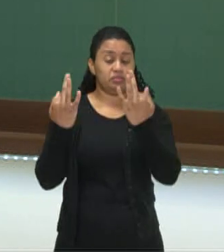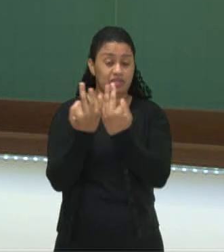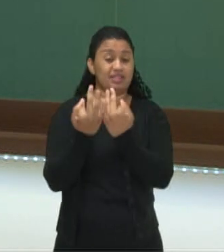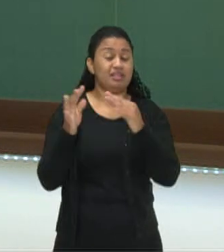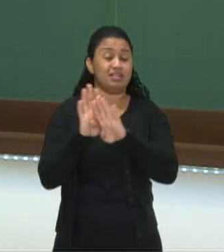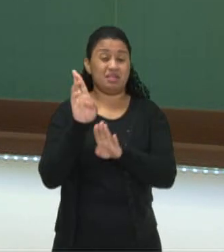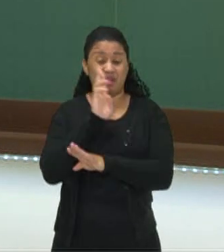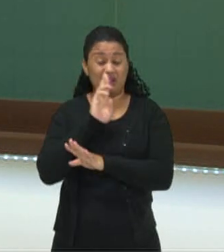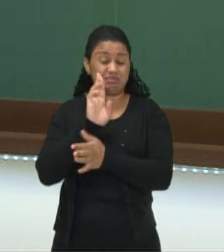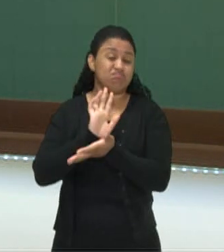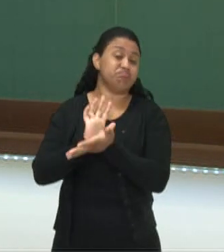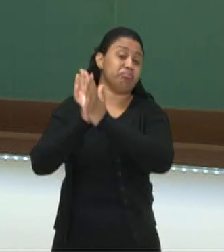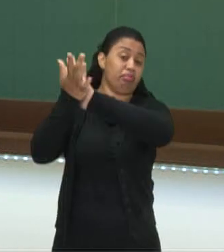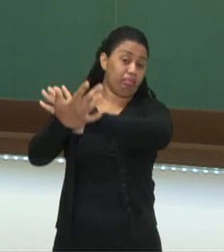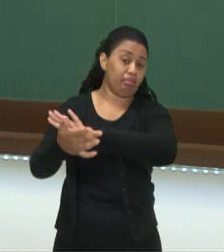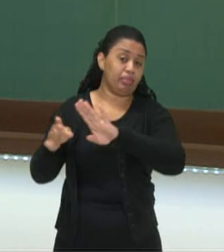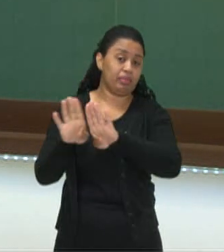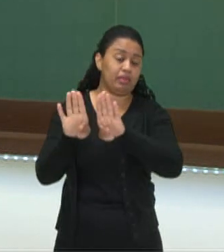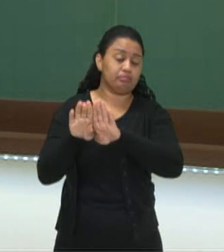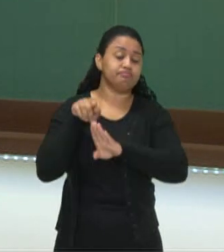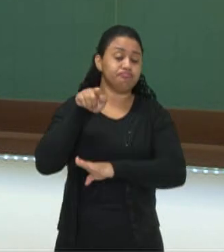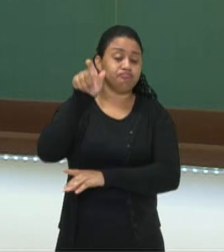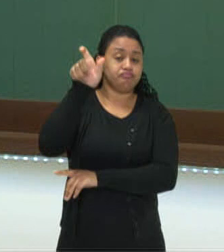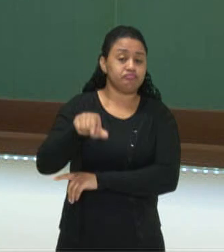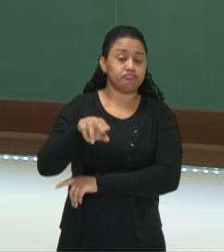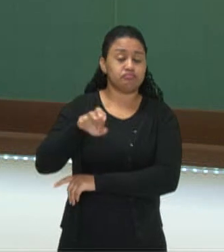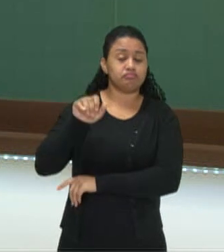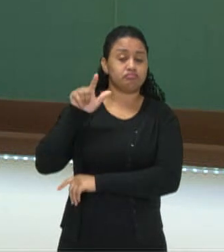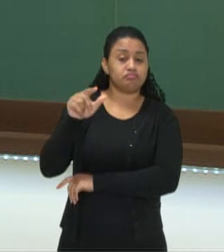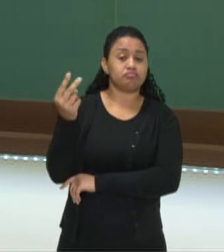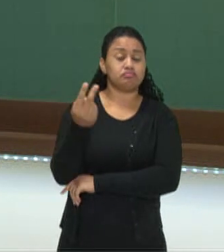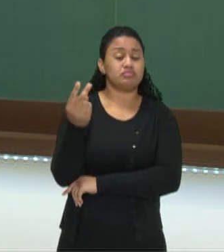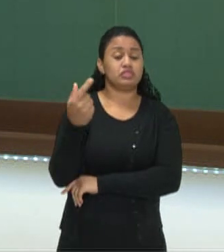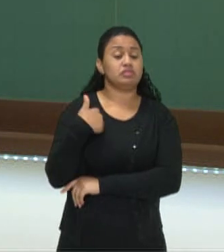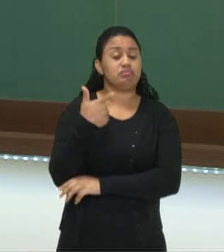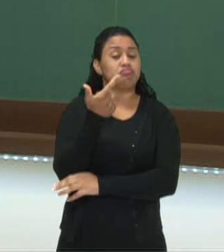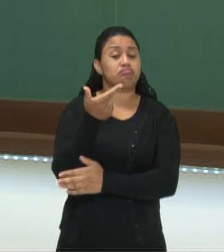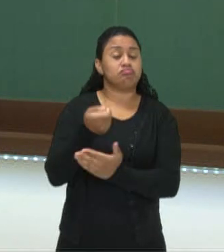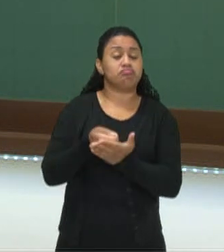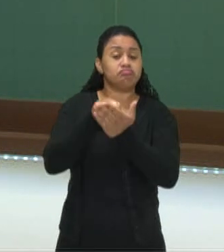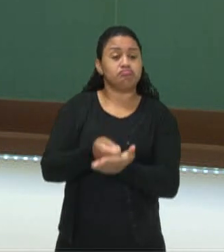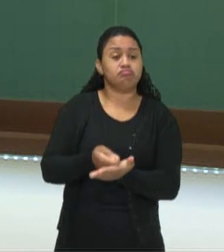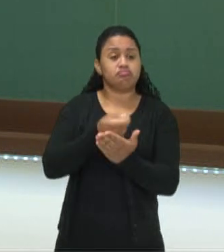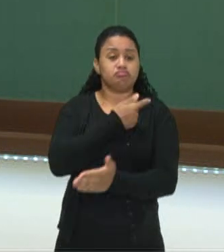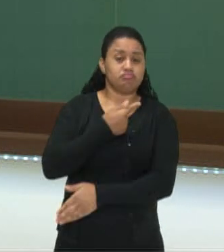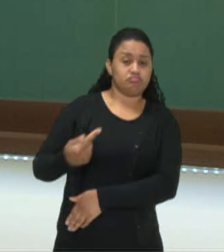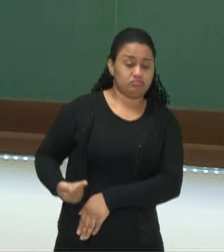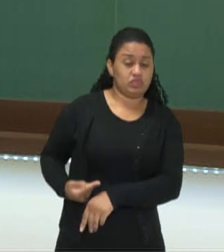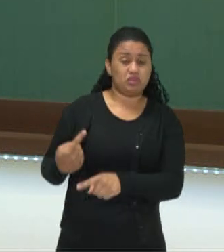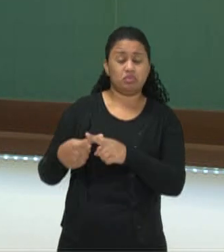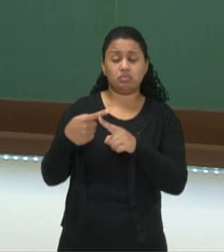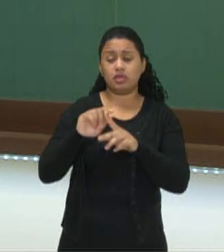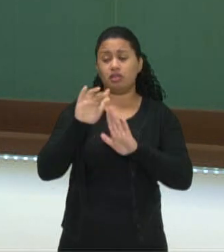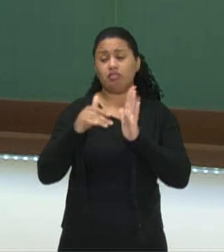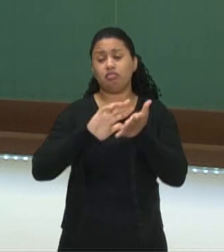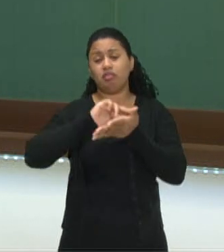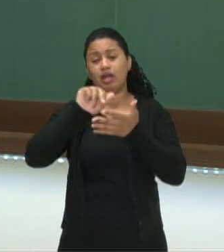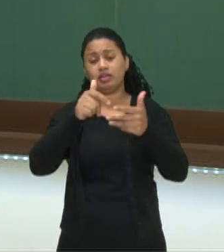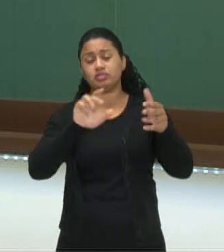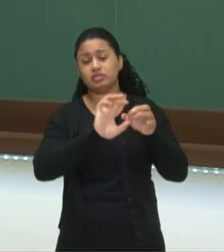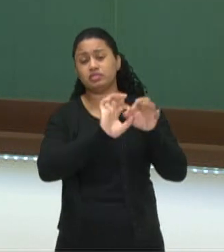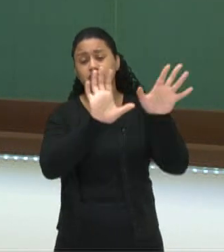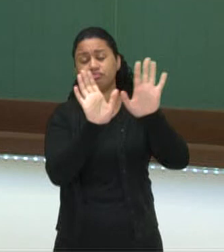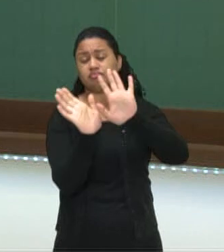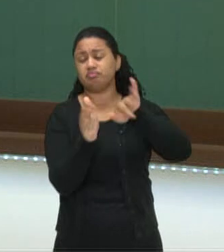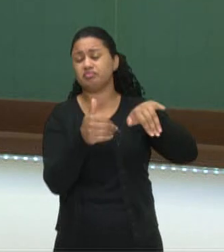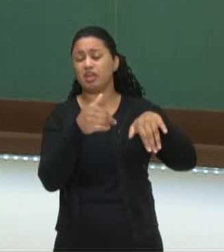coisa foi que o Nicolau II ele não teve um pulso muito forte para ser governante, porque ele começou a deixar muita coisa de lado.